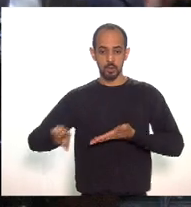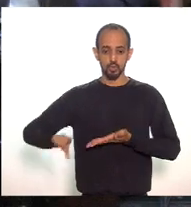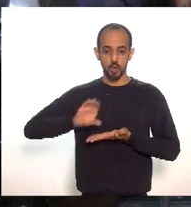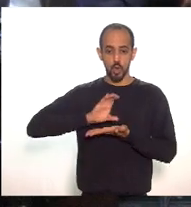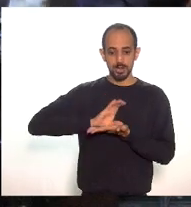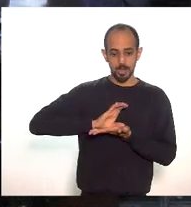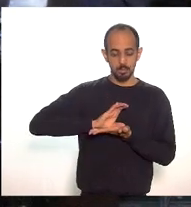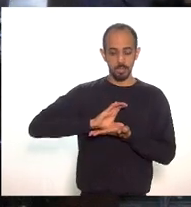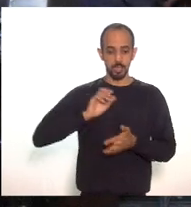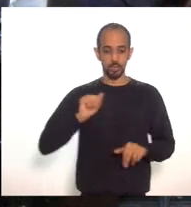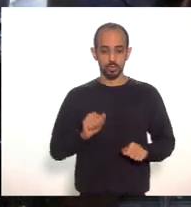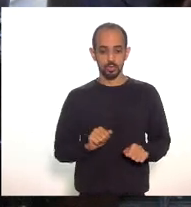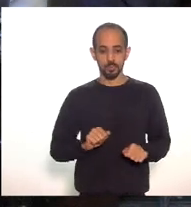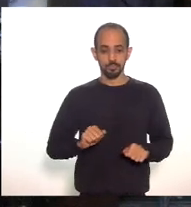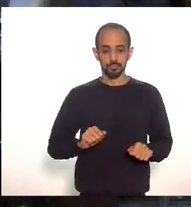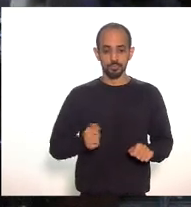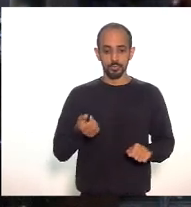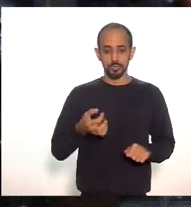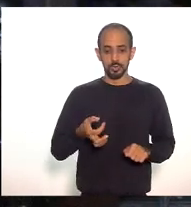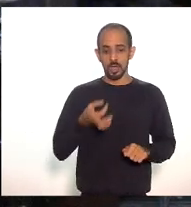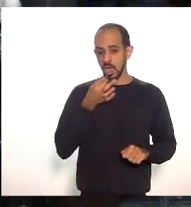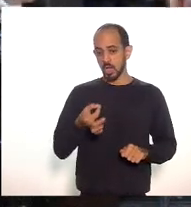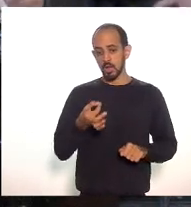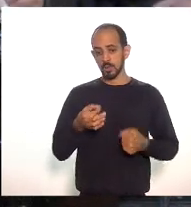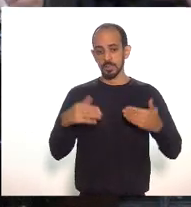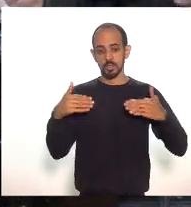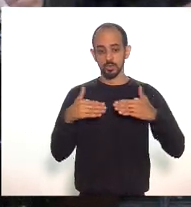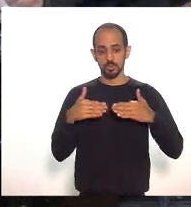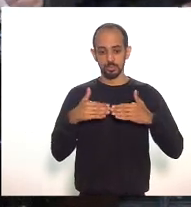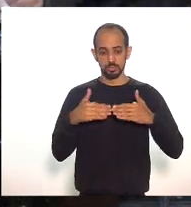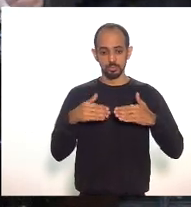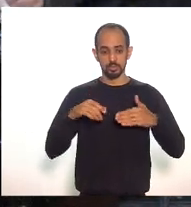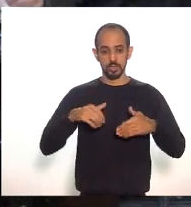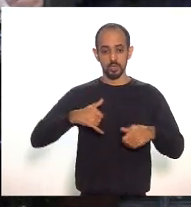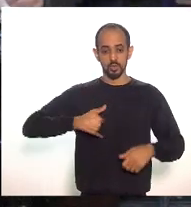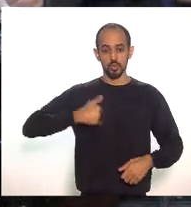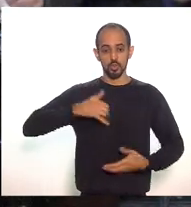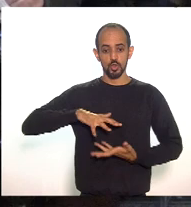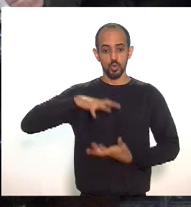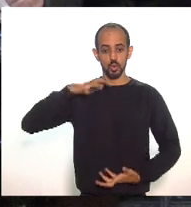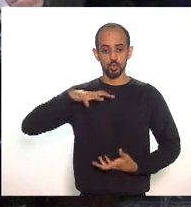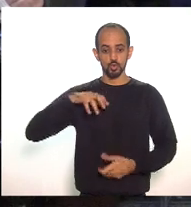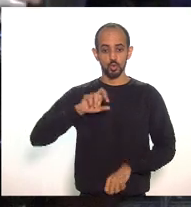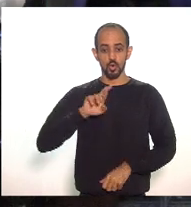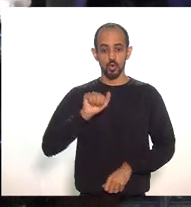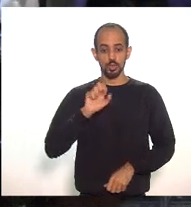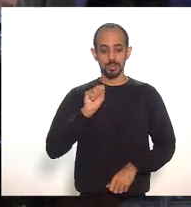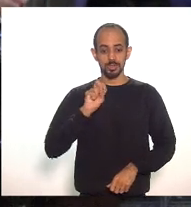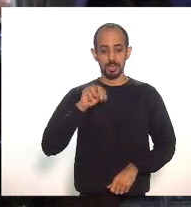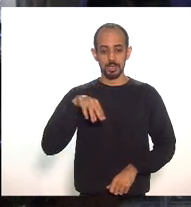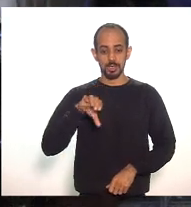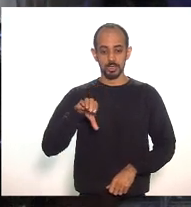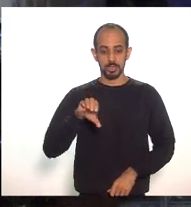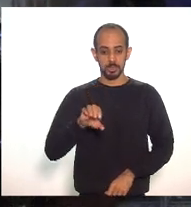para emitir parecer pela comissão de assuntos da criança do Adolescente do Idoso deputada Rosane Félix